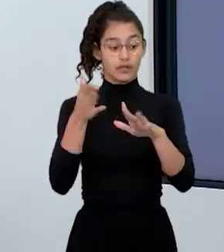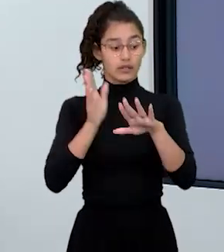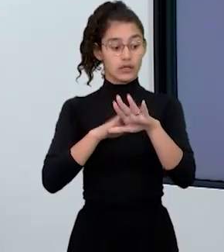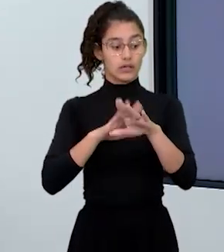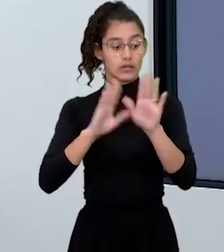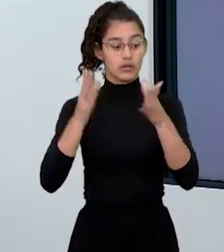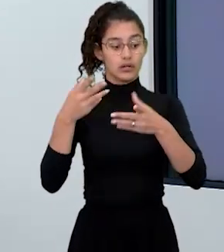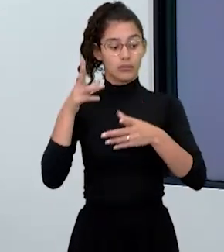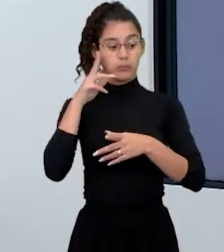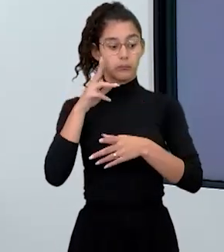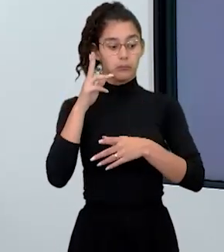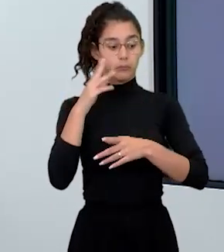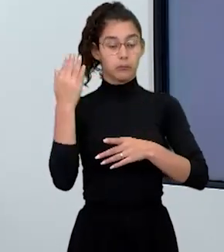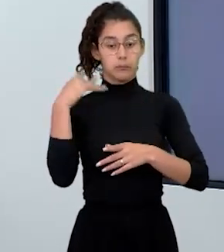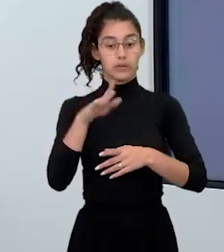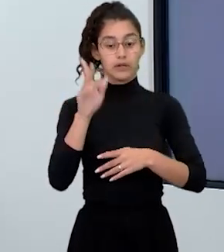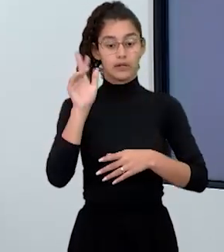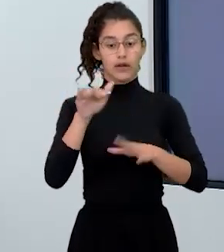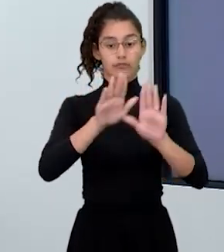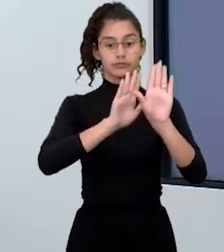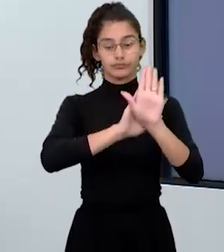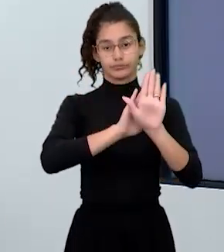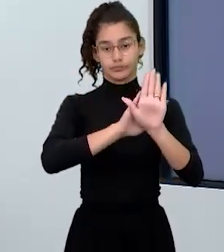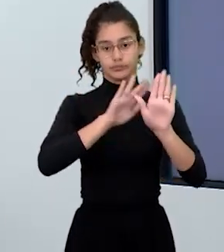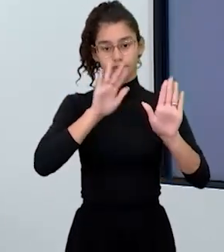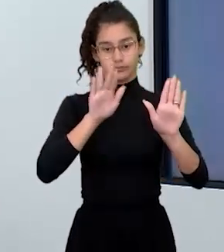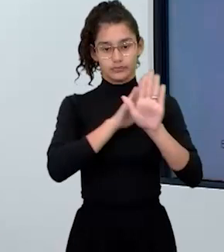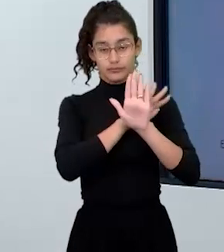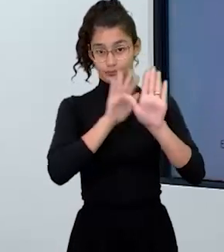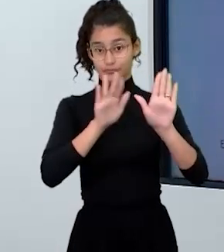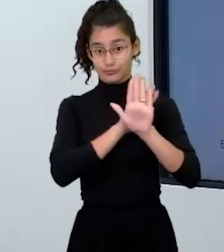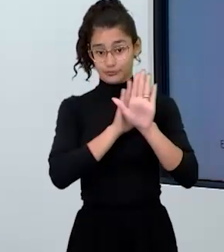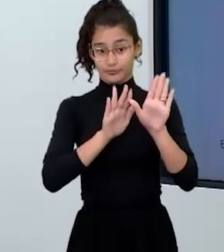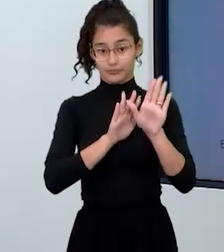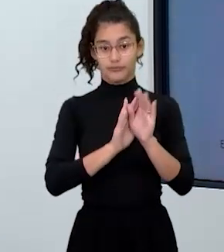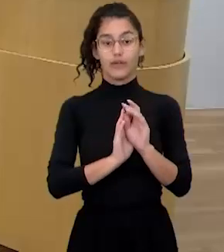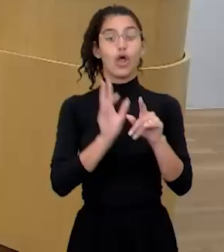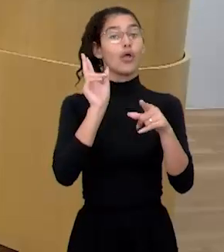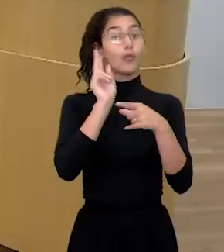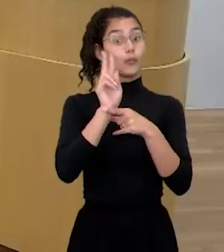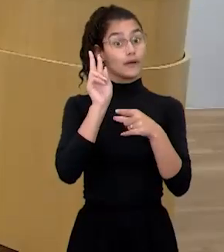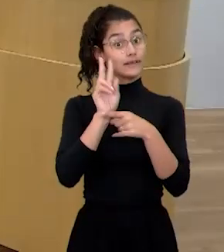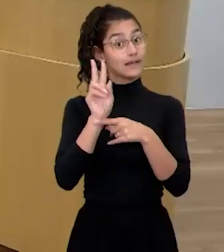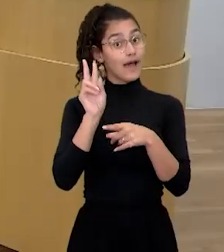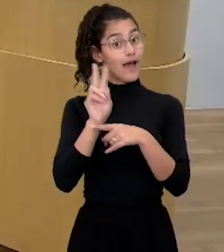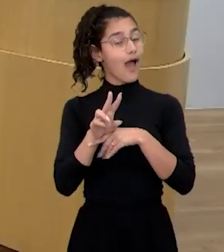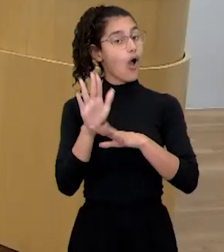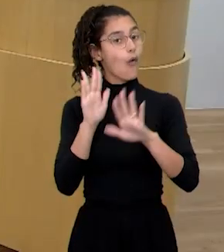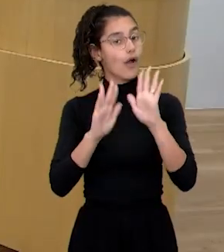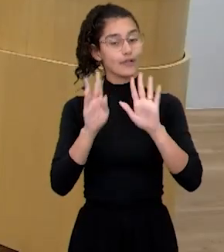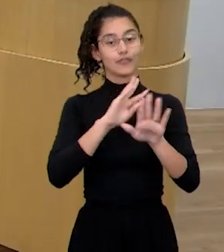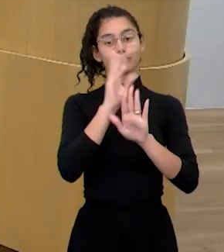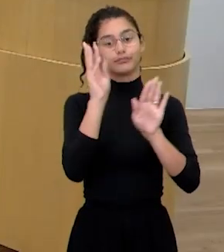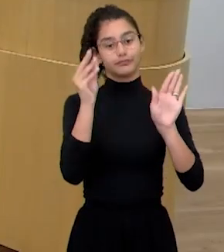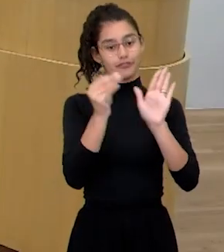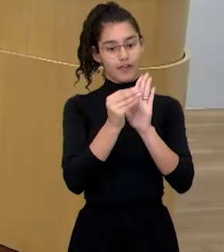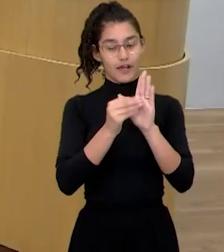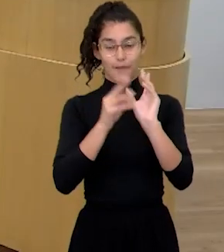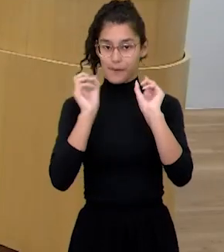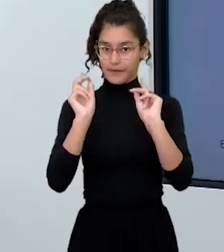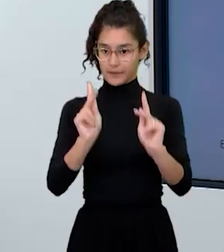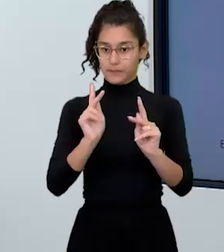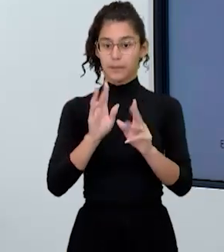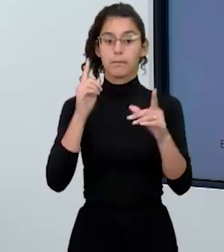mais reforço, é o fundo. Pelo amor de Deus, tome cuidado com o fundo que vocês vão colocar aí, tá